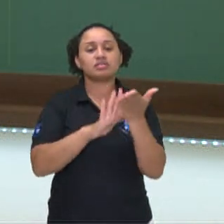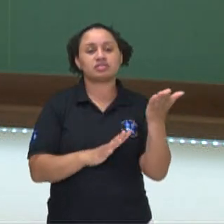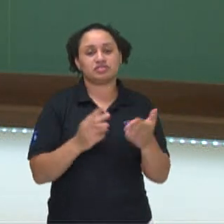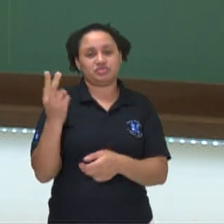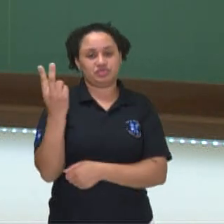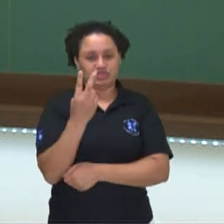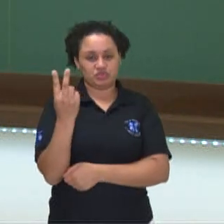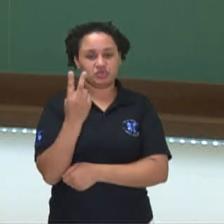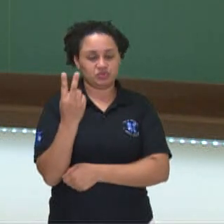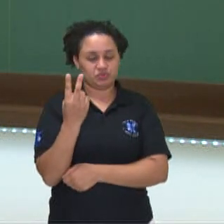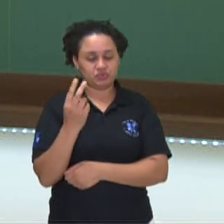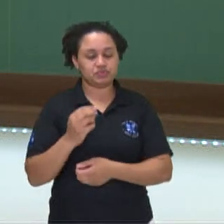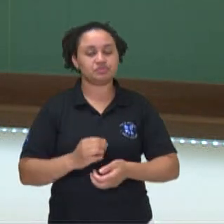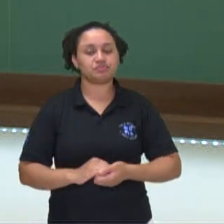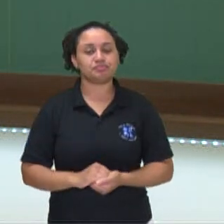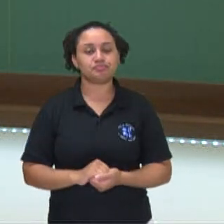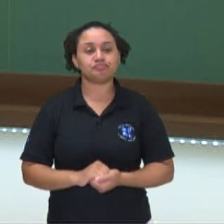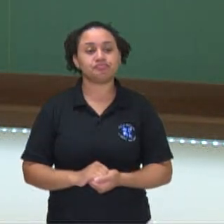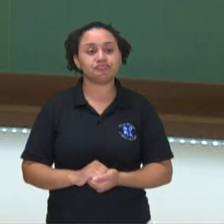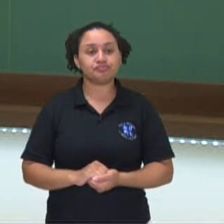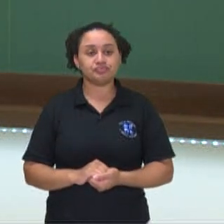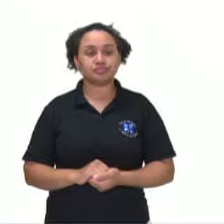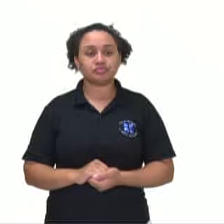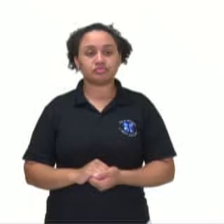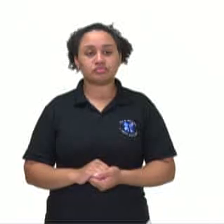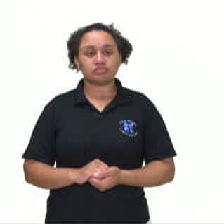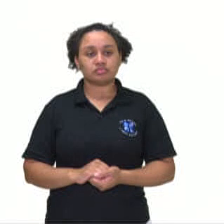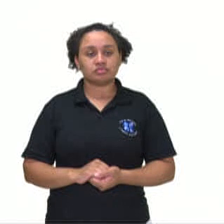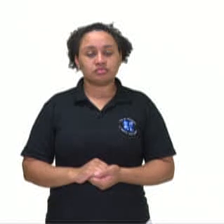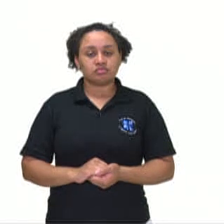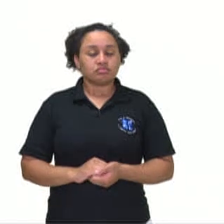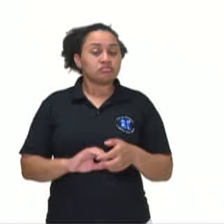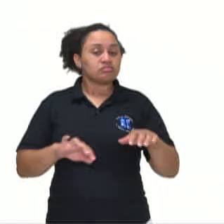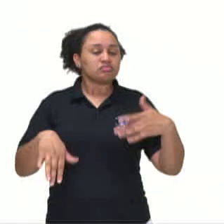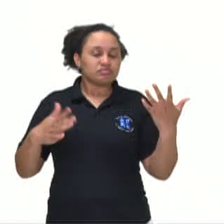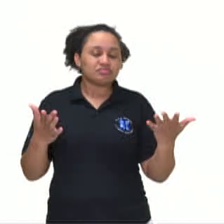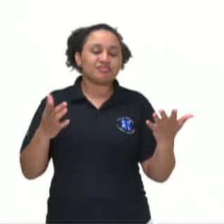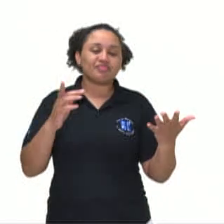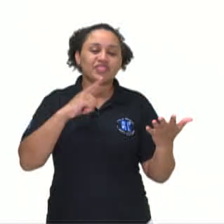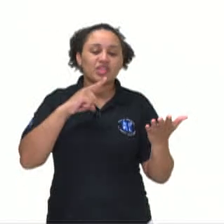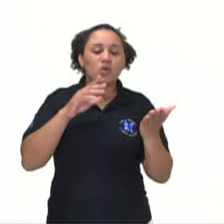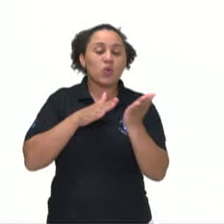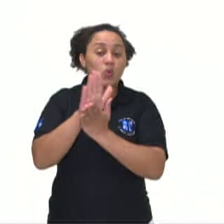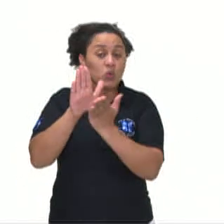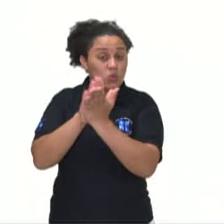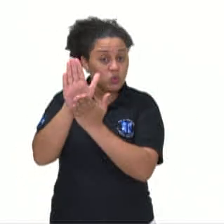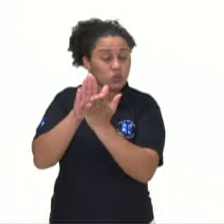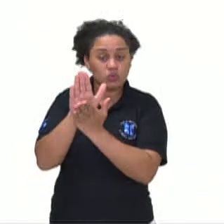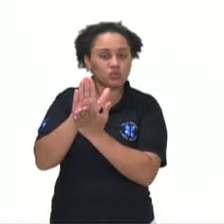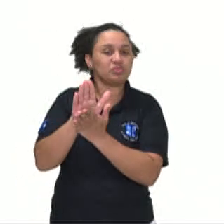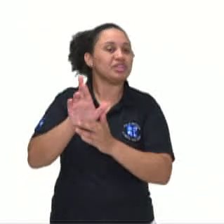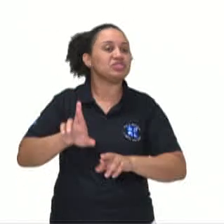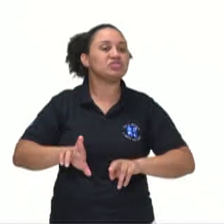nossa segunda atividade. Olha aqui na tela, ó. Sabe-se que o consumo não ocorre da mesma forma em todo o